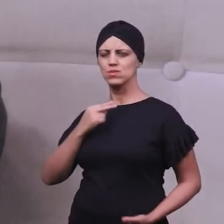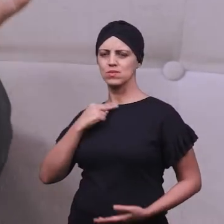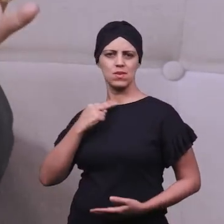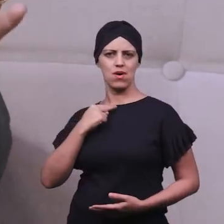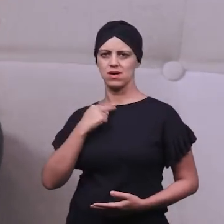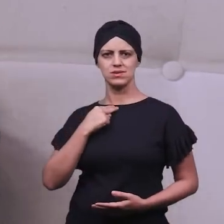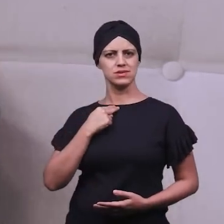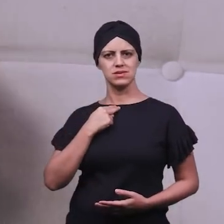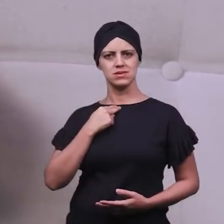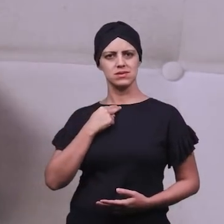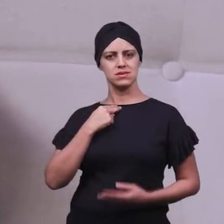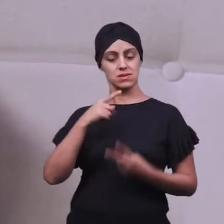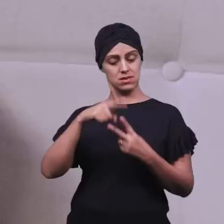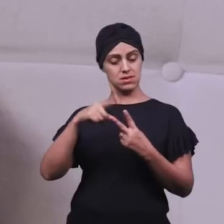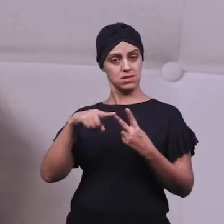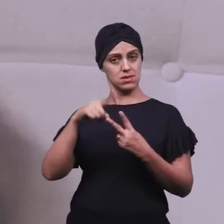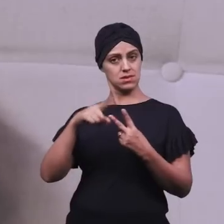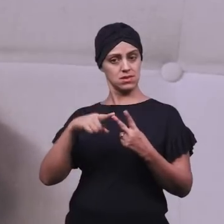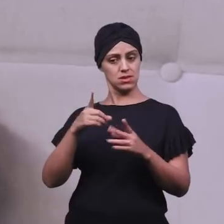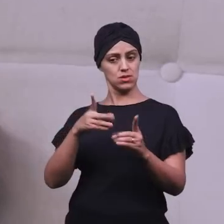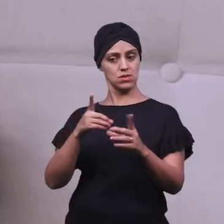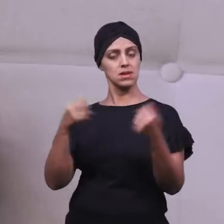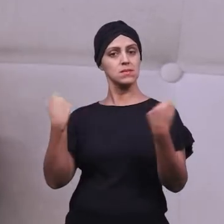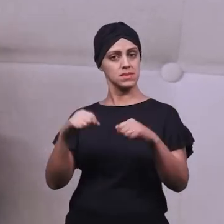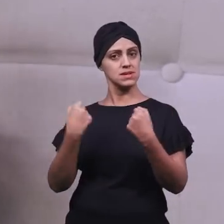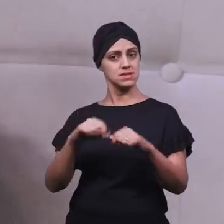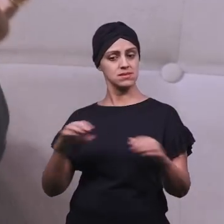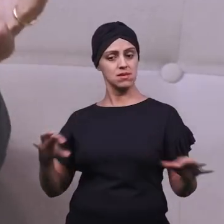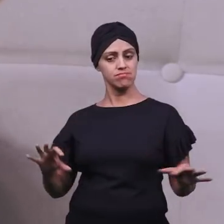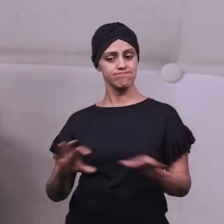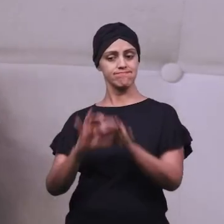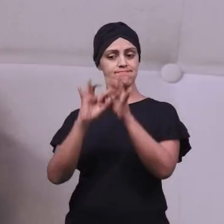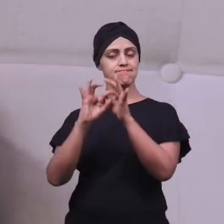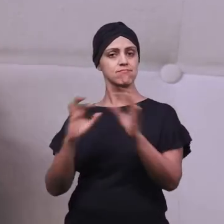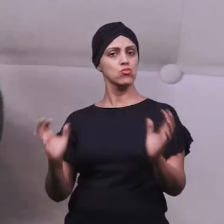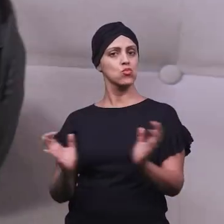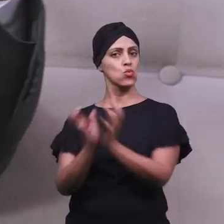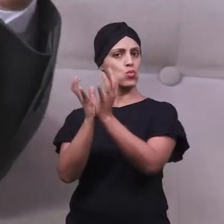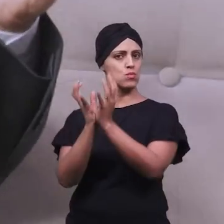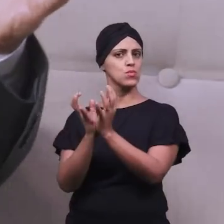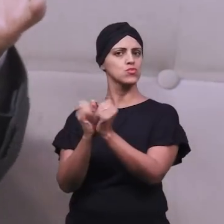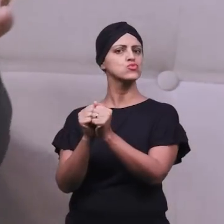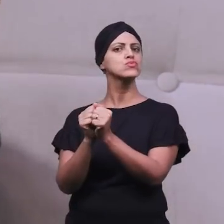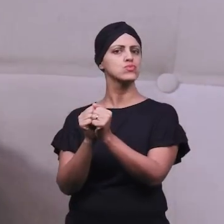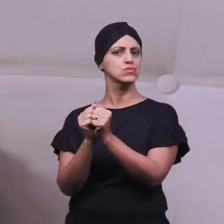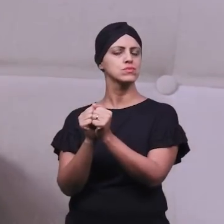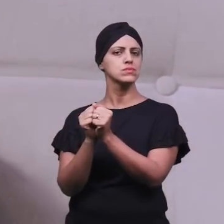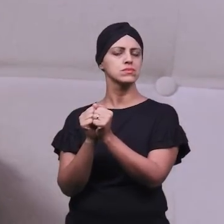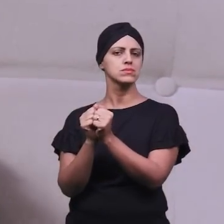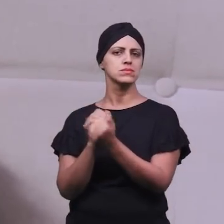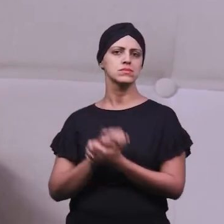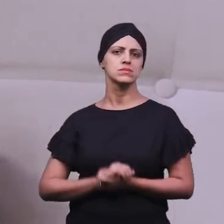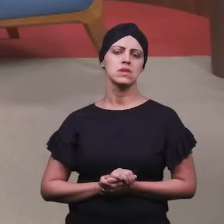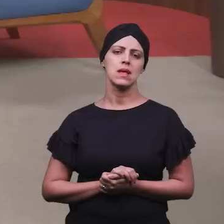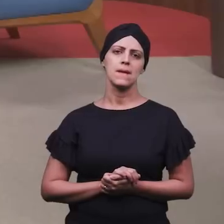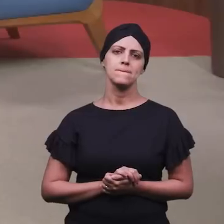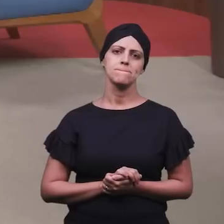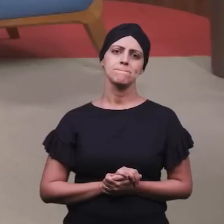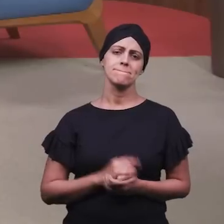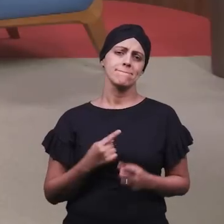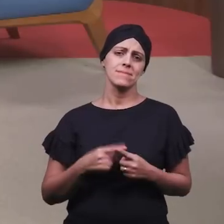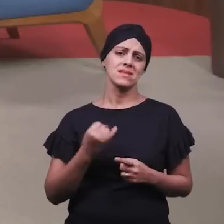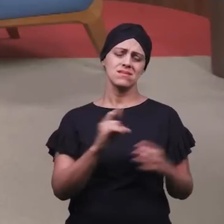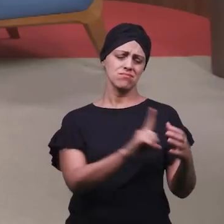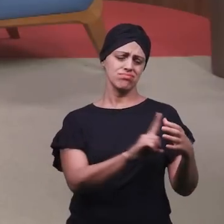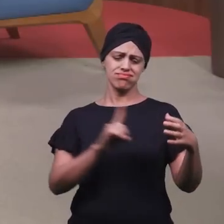de corpo e a doutrina de sangue, elas devem ser entendidas e vividas conjuntamente. Exatamente. Uma